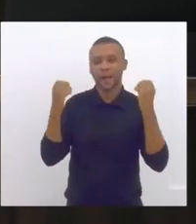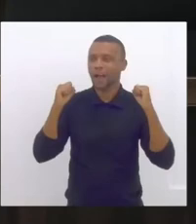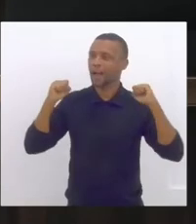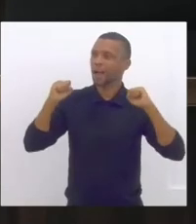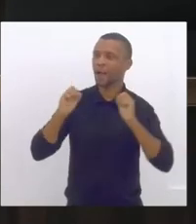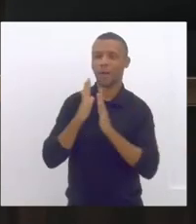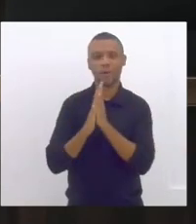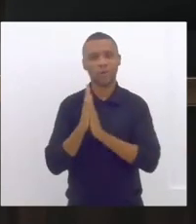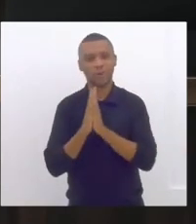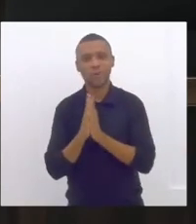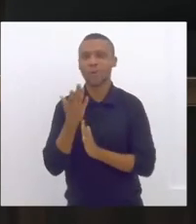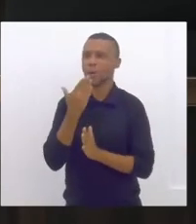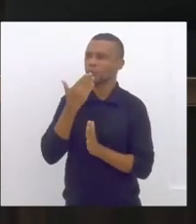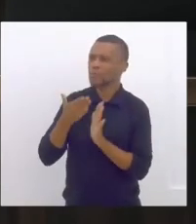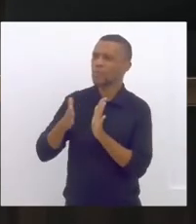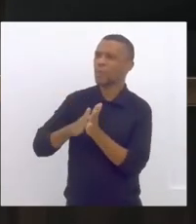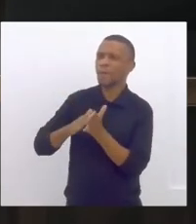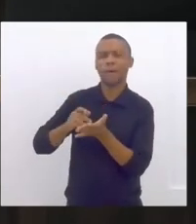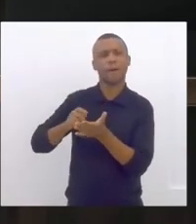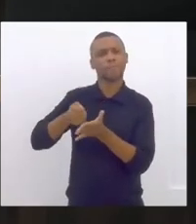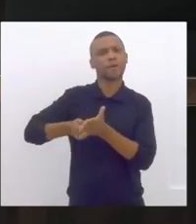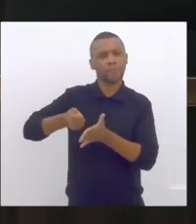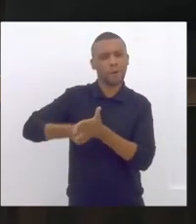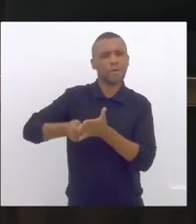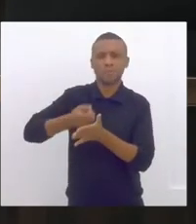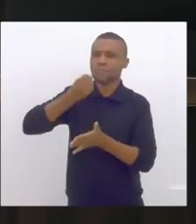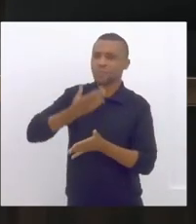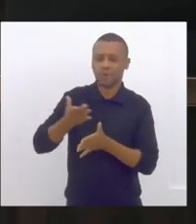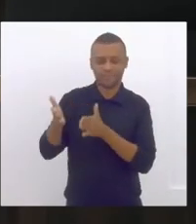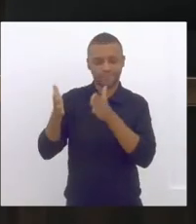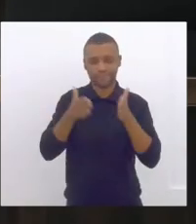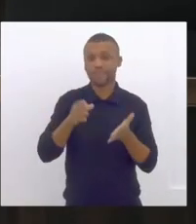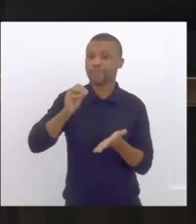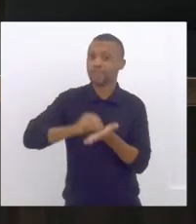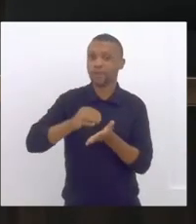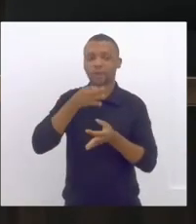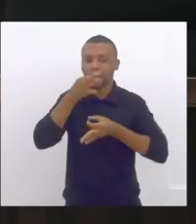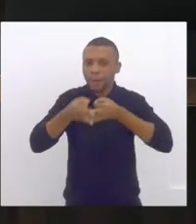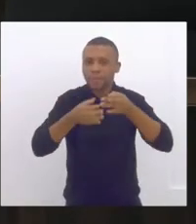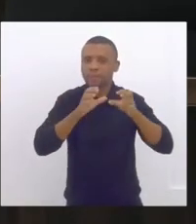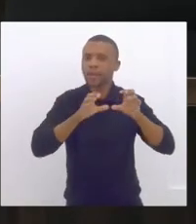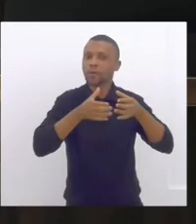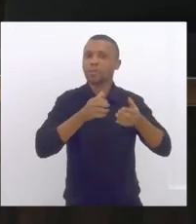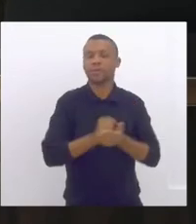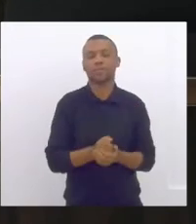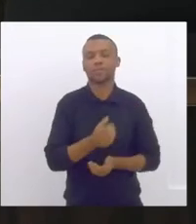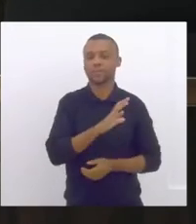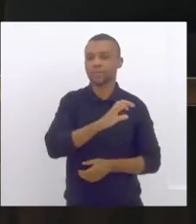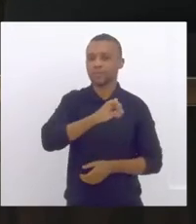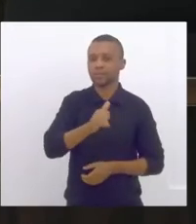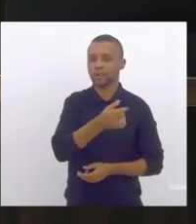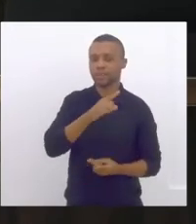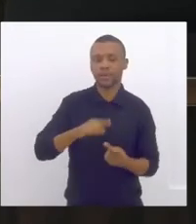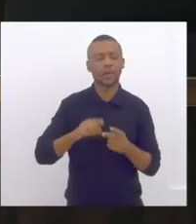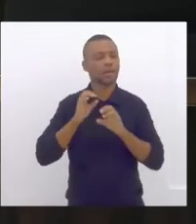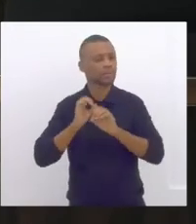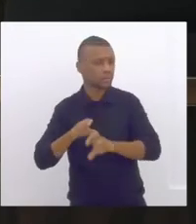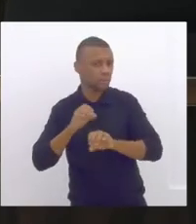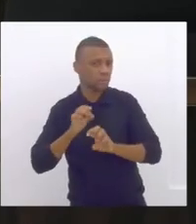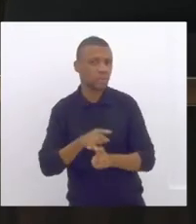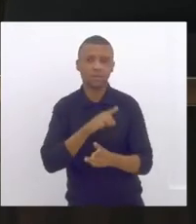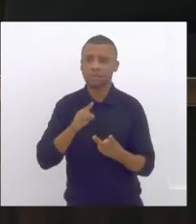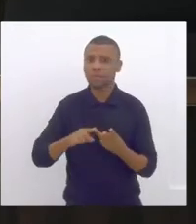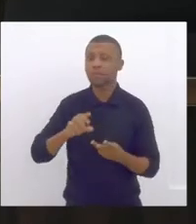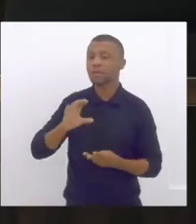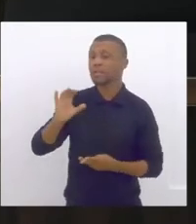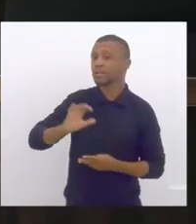torcendo, reivindicando, é muito bacana. Pendentes pareceres das comissões de Constituição e Justiça, de Educação,